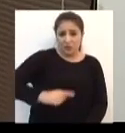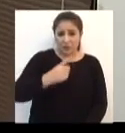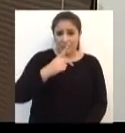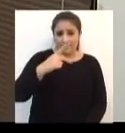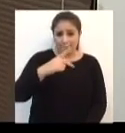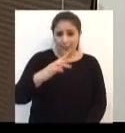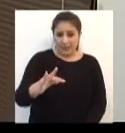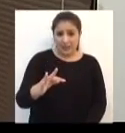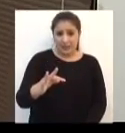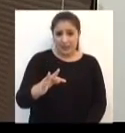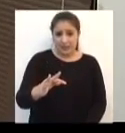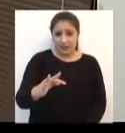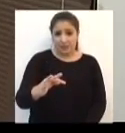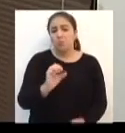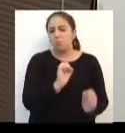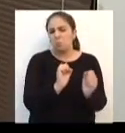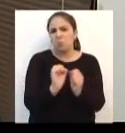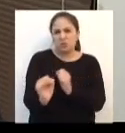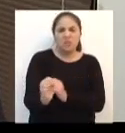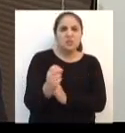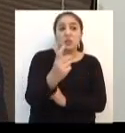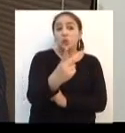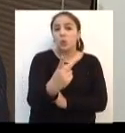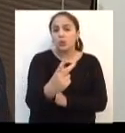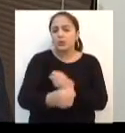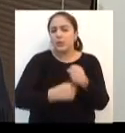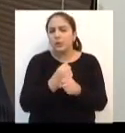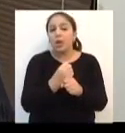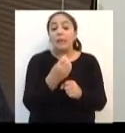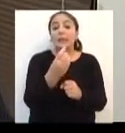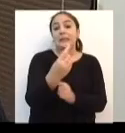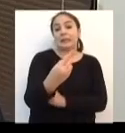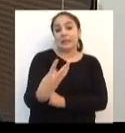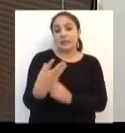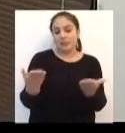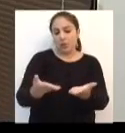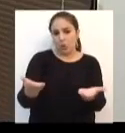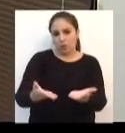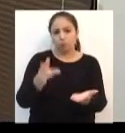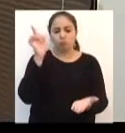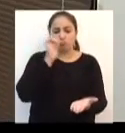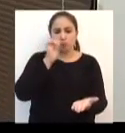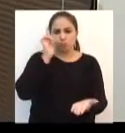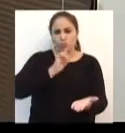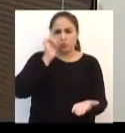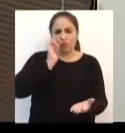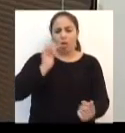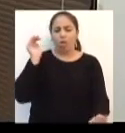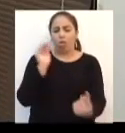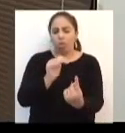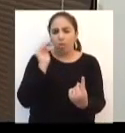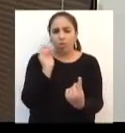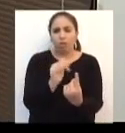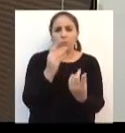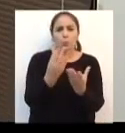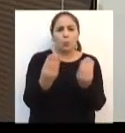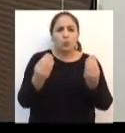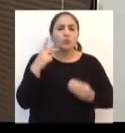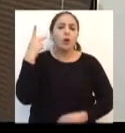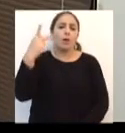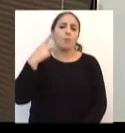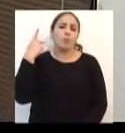12 anos, certo? 13 anos agora, conseguir manipular tanto